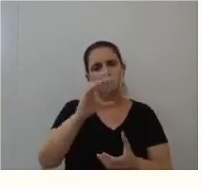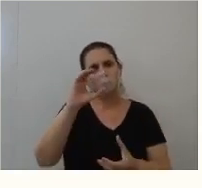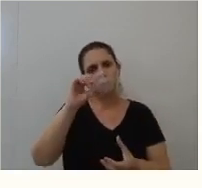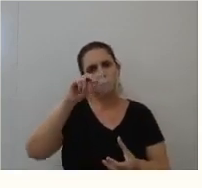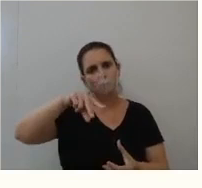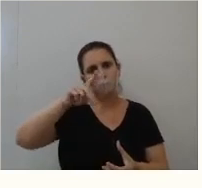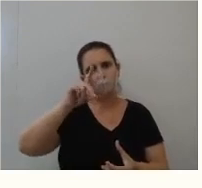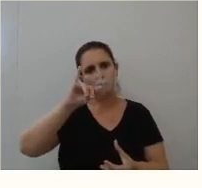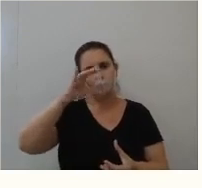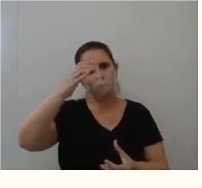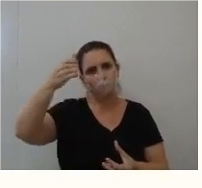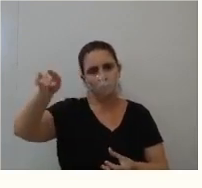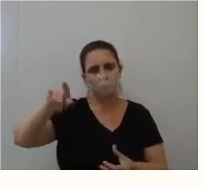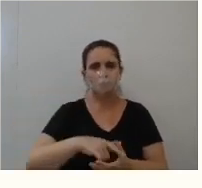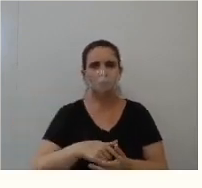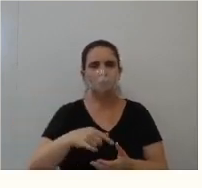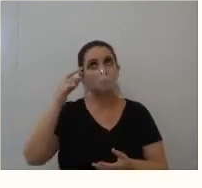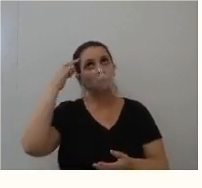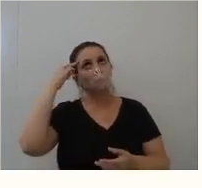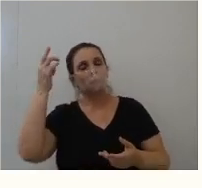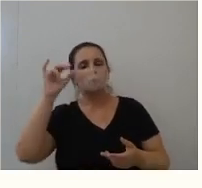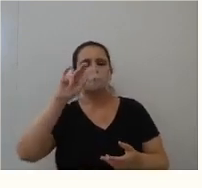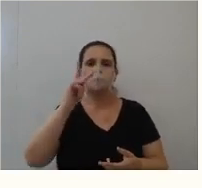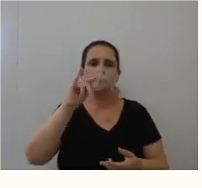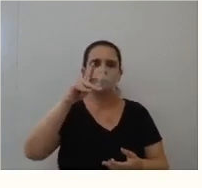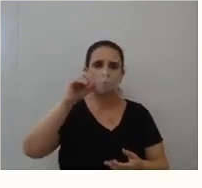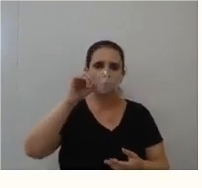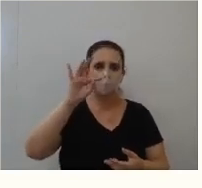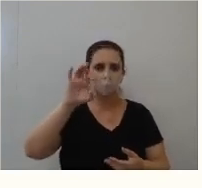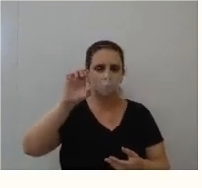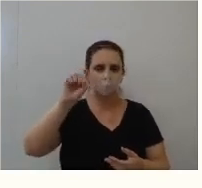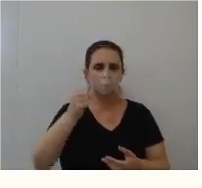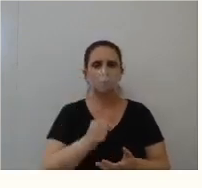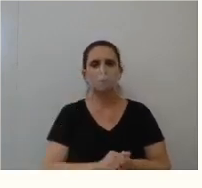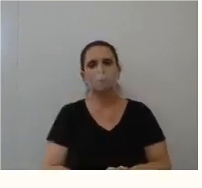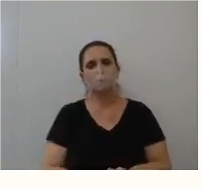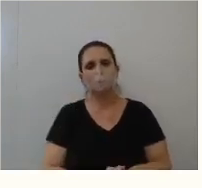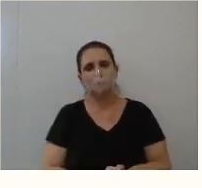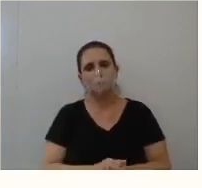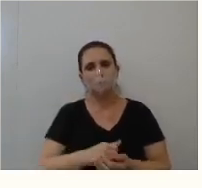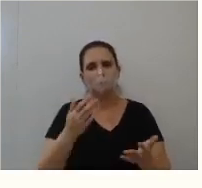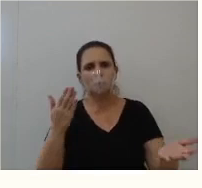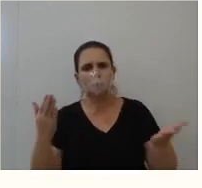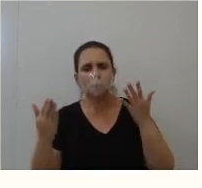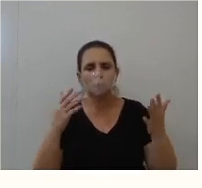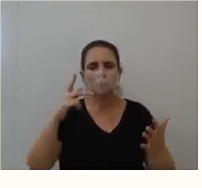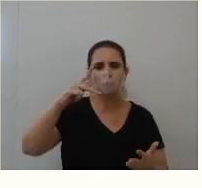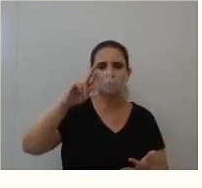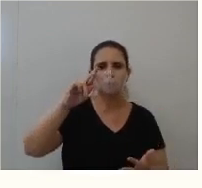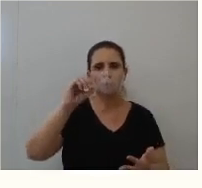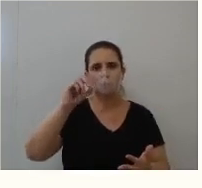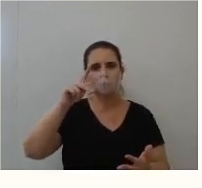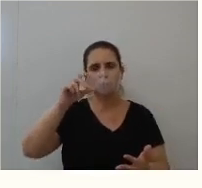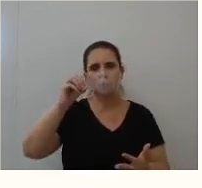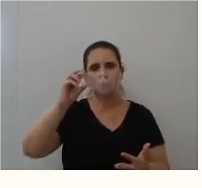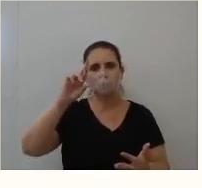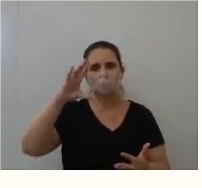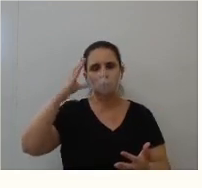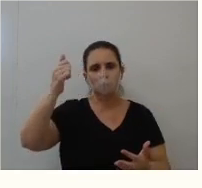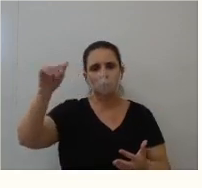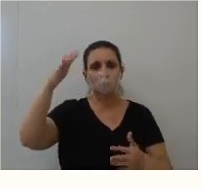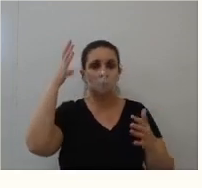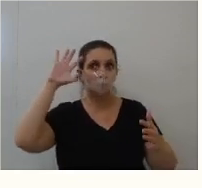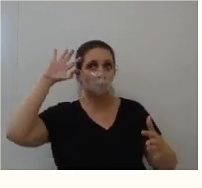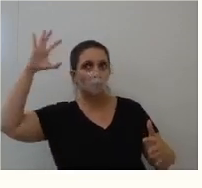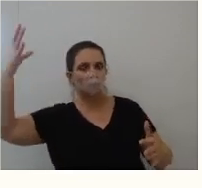ou hipótese, conformidade, consequência, finalidade, proporção e tempo. Beleza? Vamos dar uma